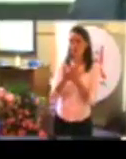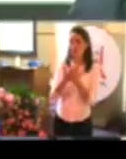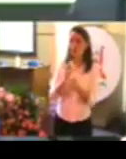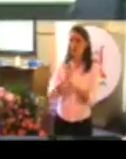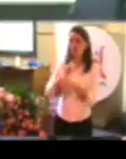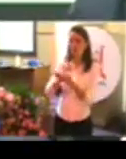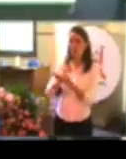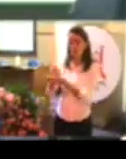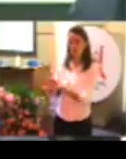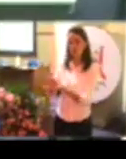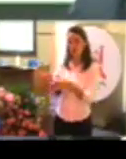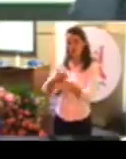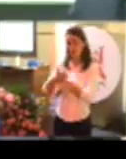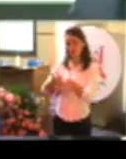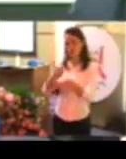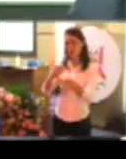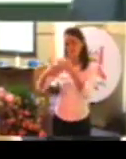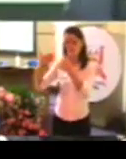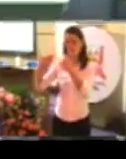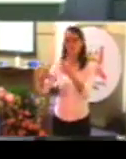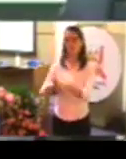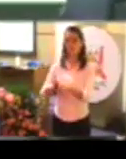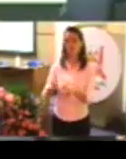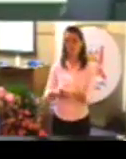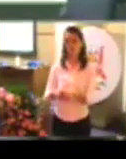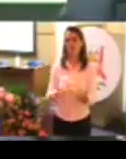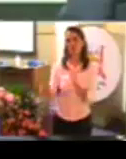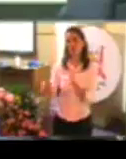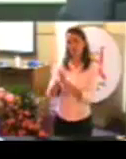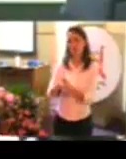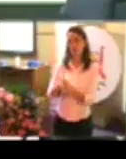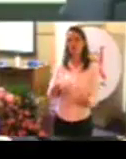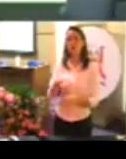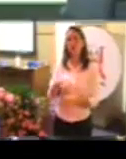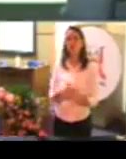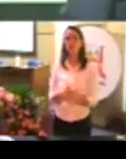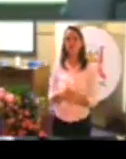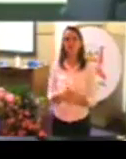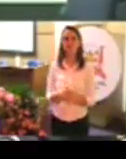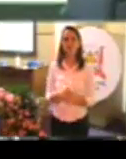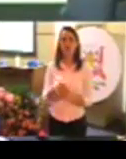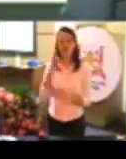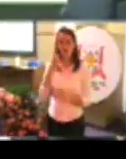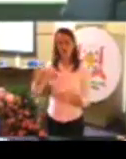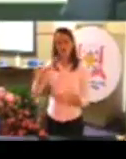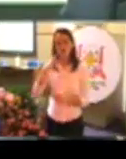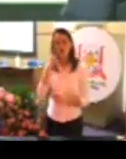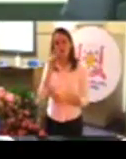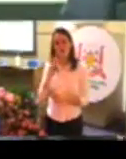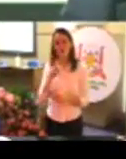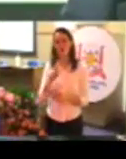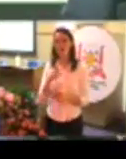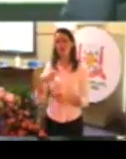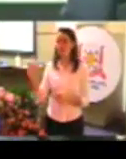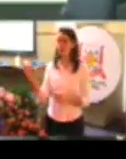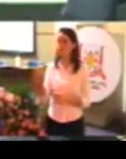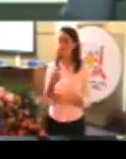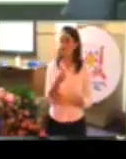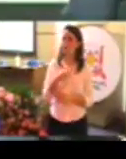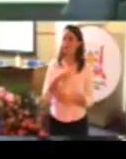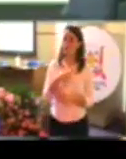nos trabalhos que são destinados a ela. Basta ver que todos nós hoje